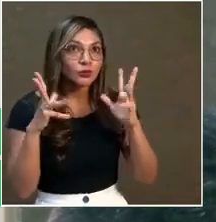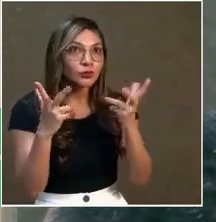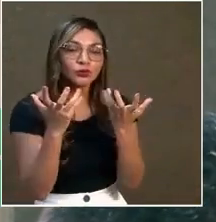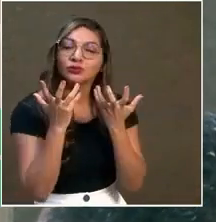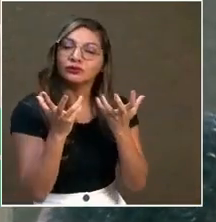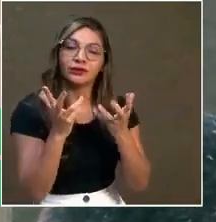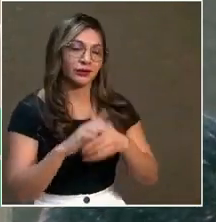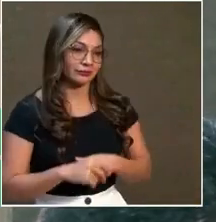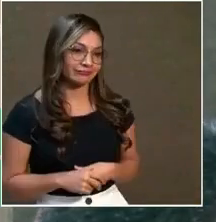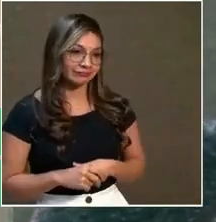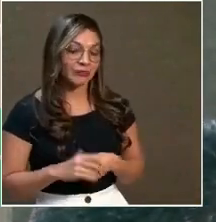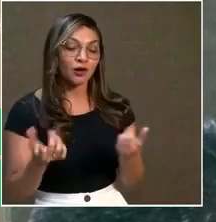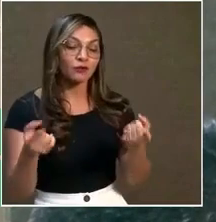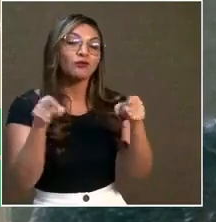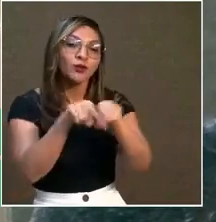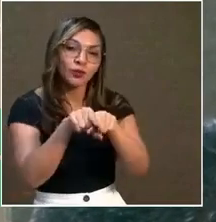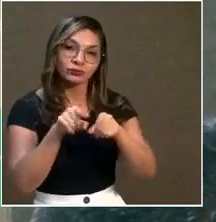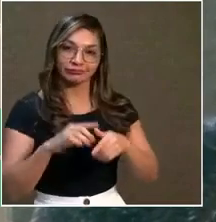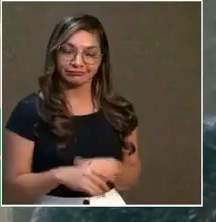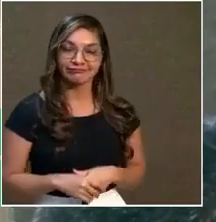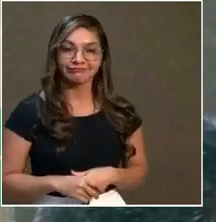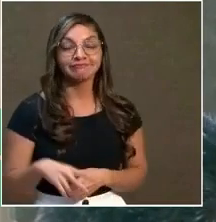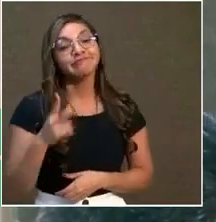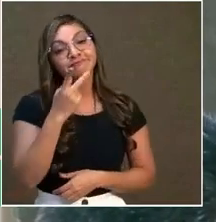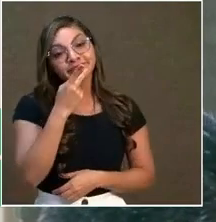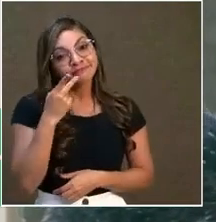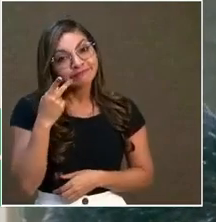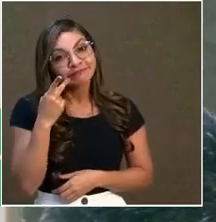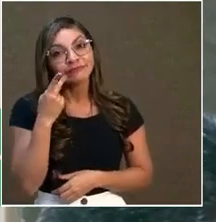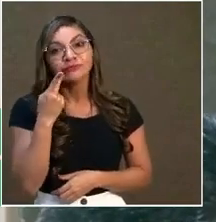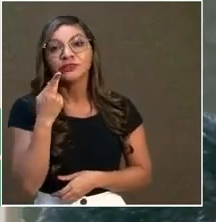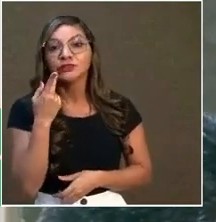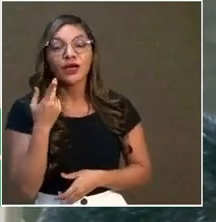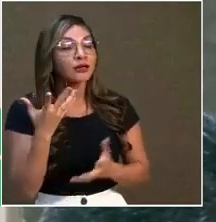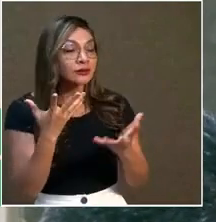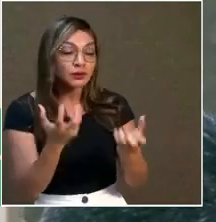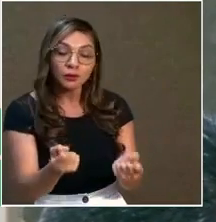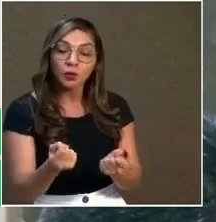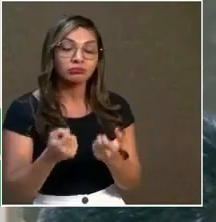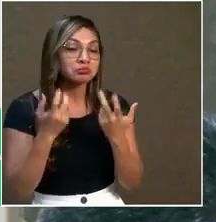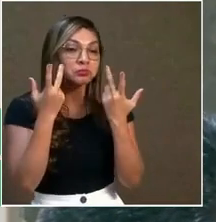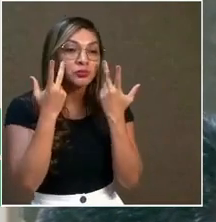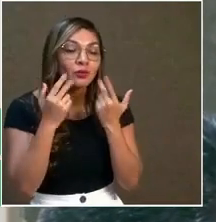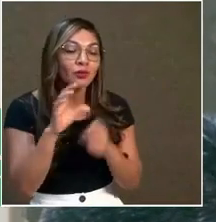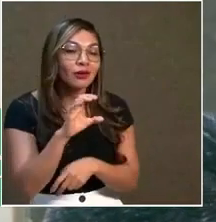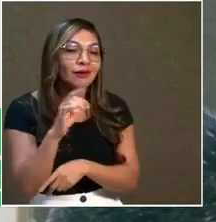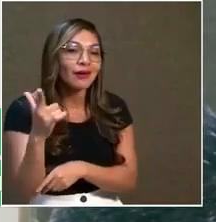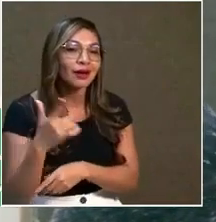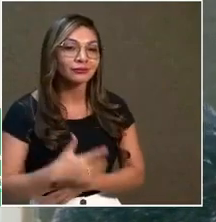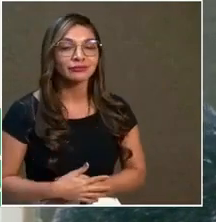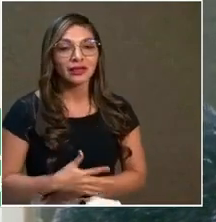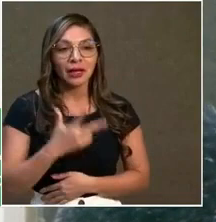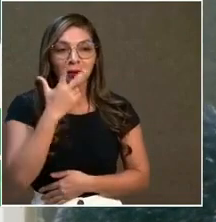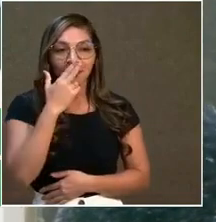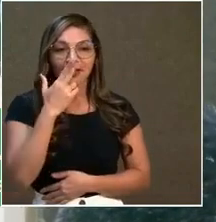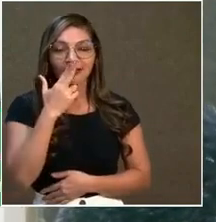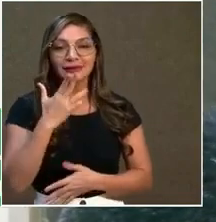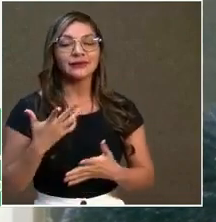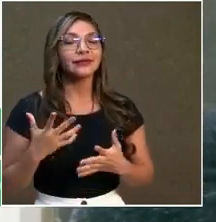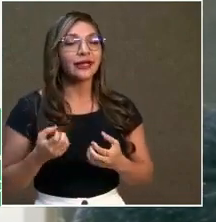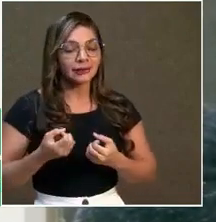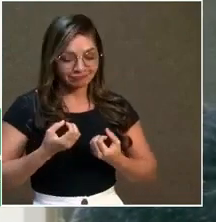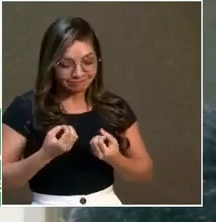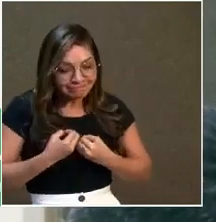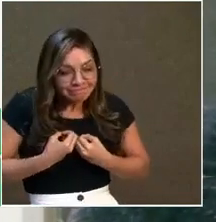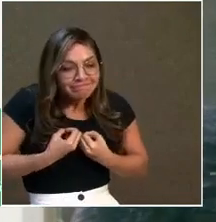eu mais queria. Ele aceitou, por óbvio que ele aceitou. Ele baixou ali toda a guarda, ele ali se